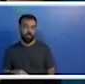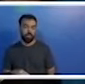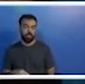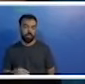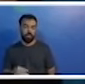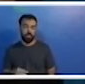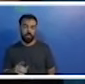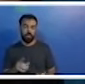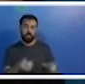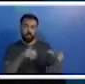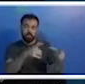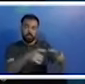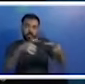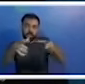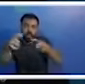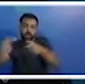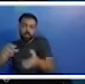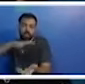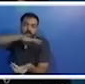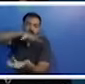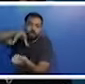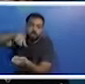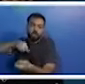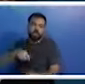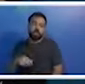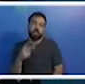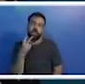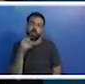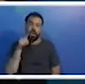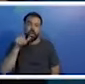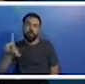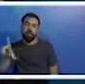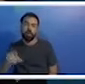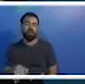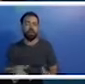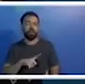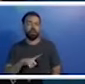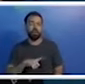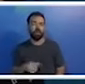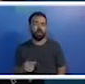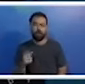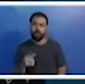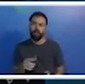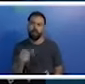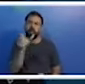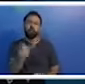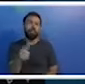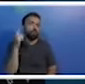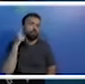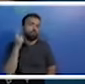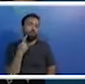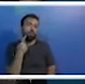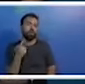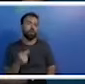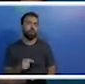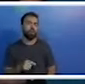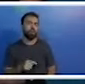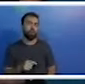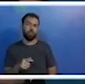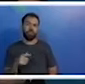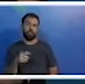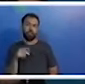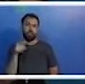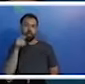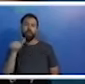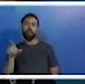aqui não é e cada lugar do mundo as pessoas têm uma língua mas em com as pessoas surdas e essas pessoas que não escutam elas